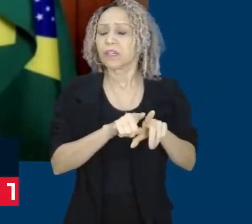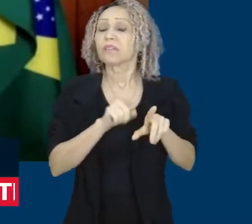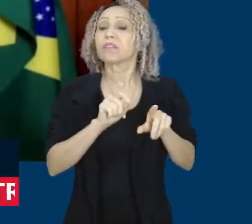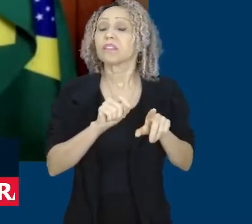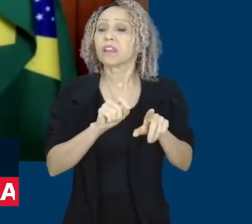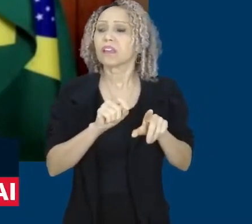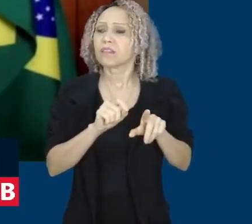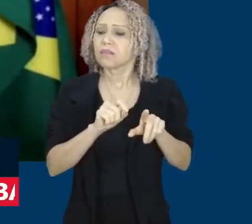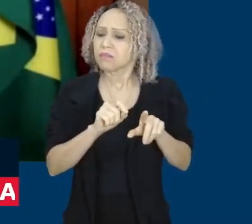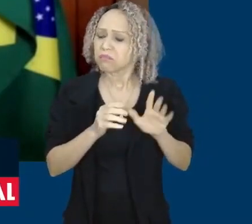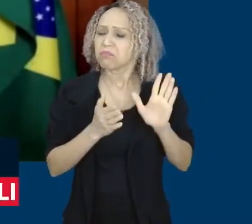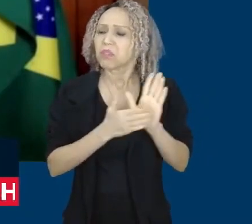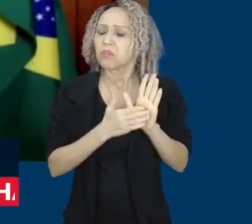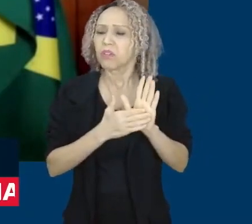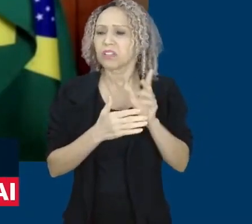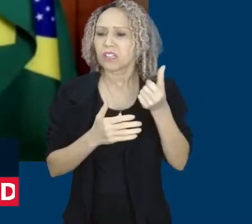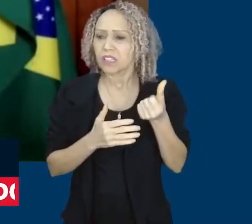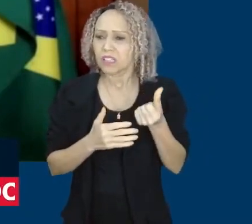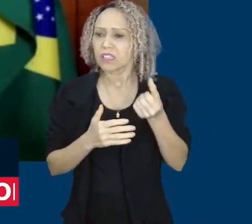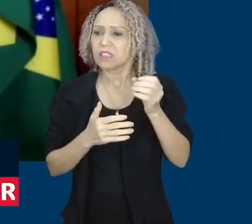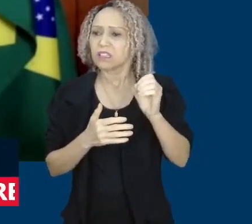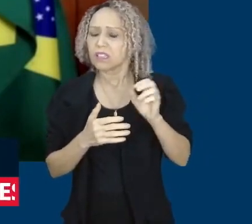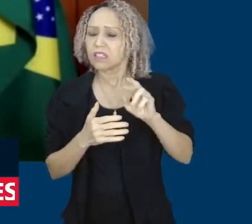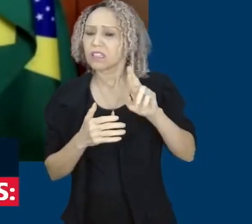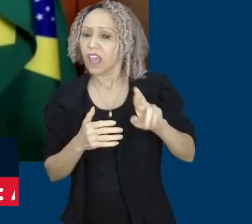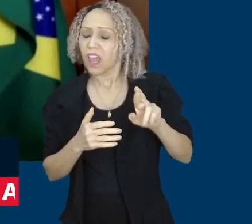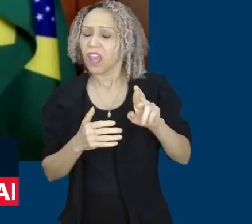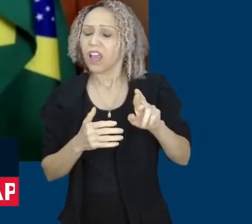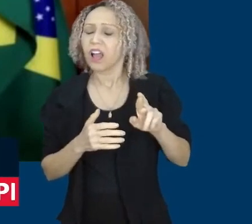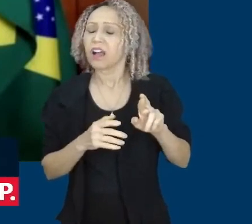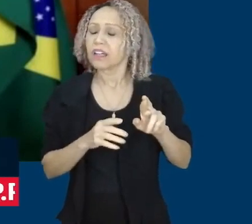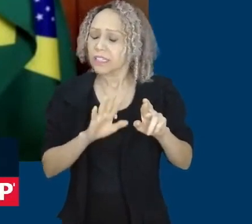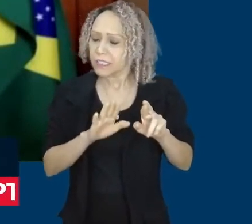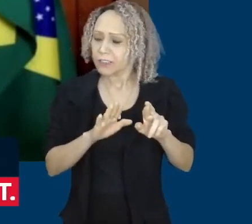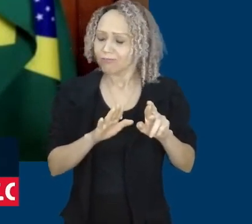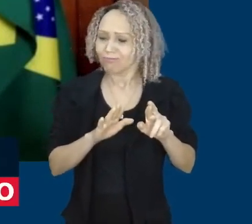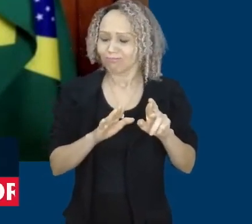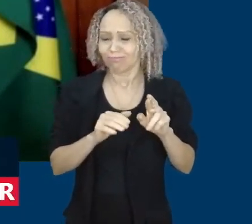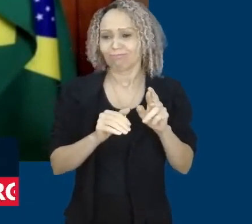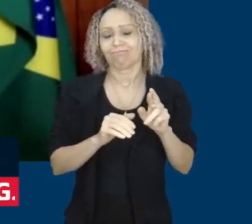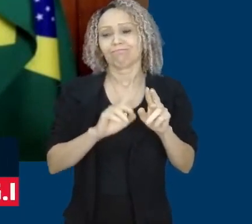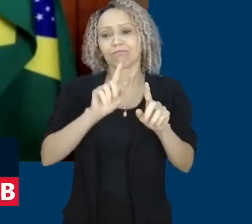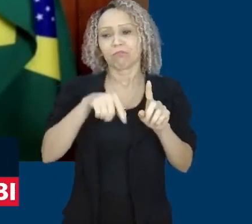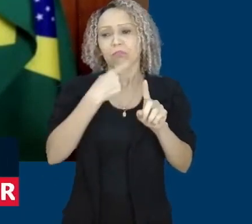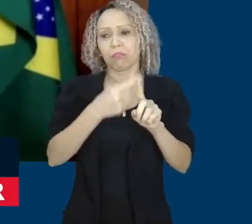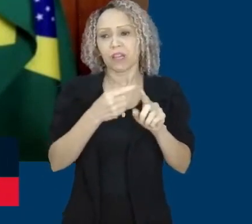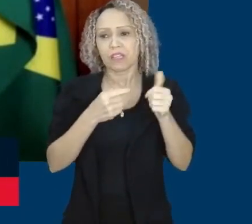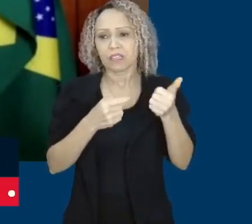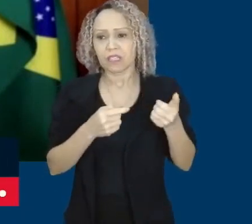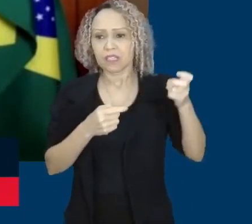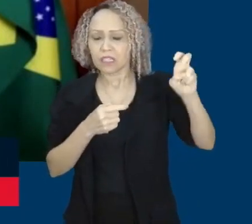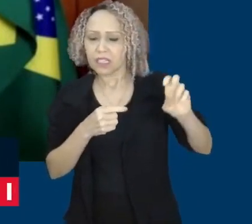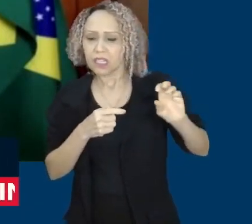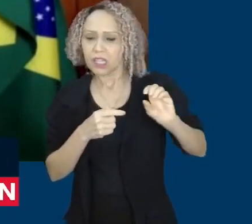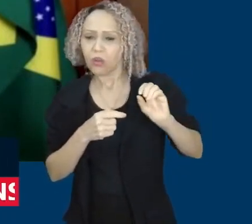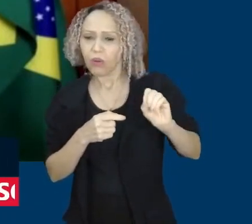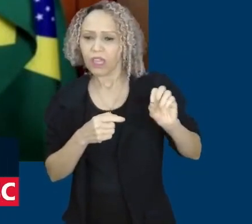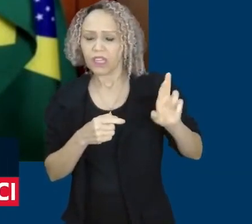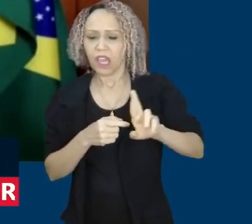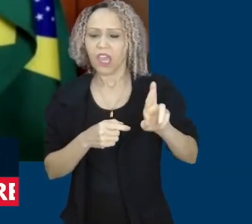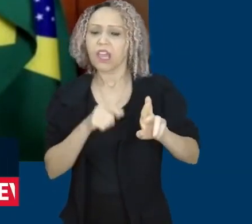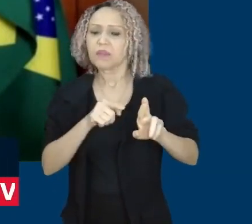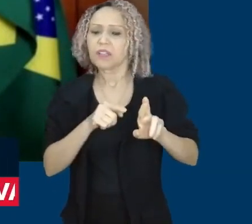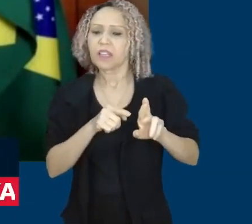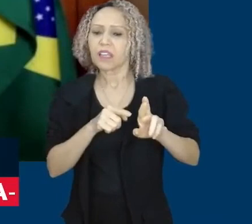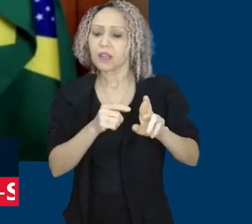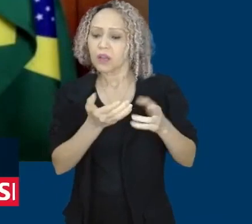de interromper, interditar o ciclo da pobreza e da desigualdade, R$150 para os filhos das mães